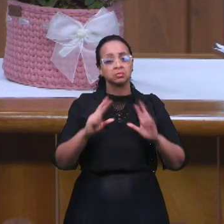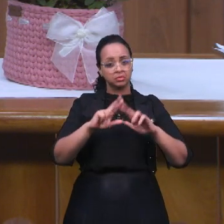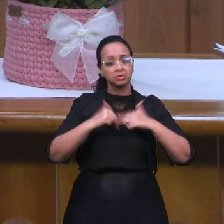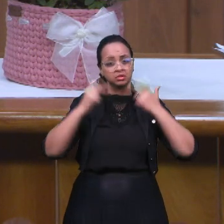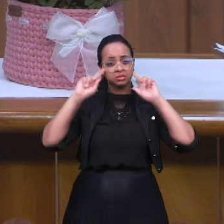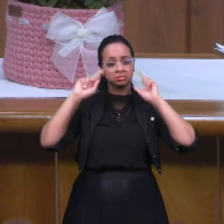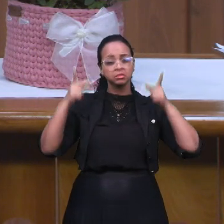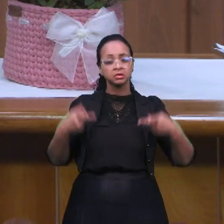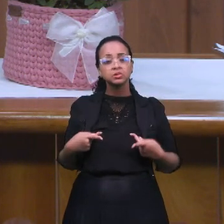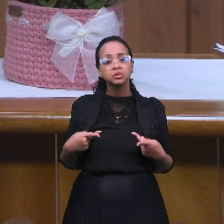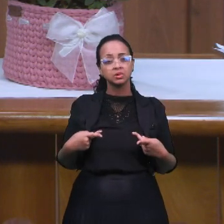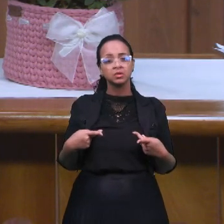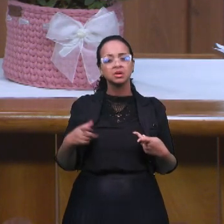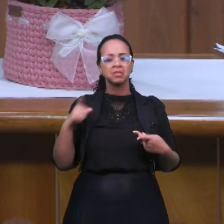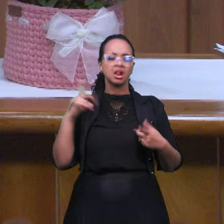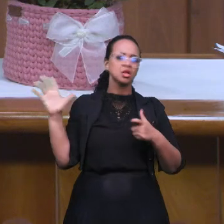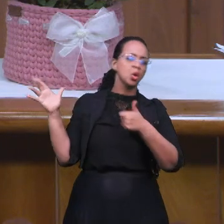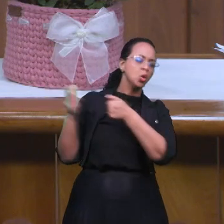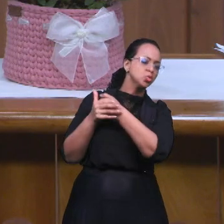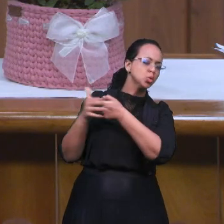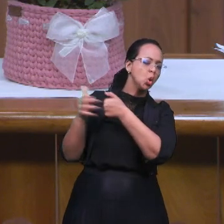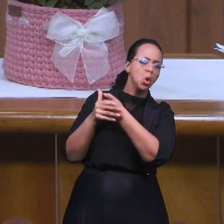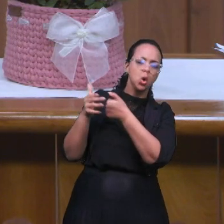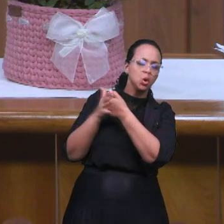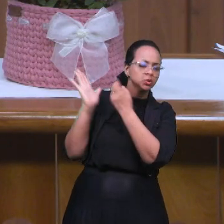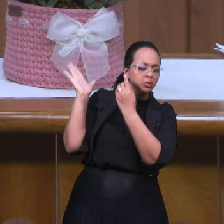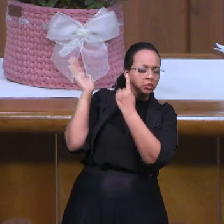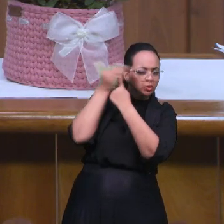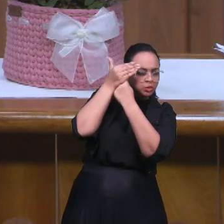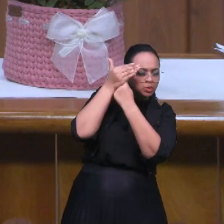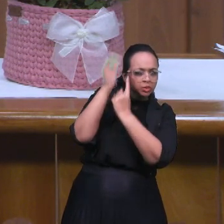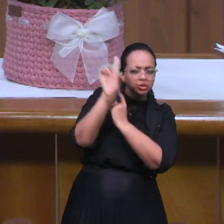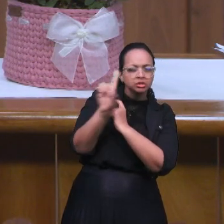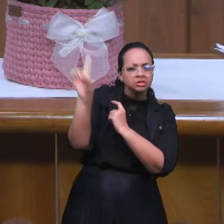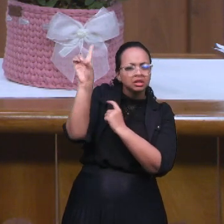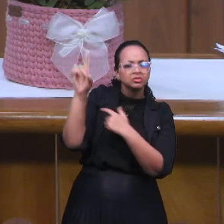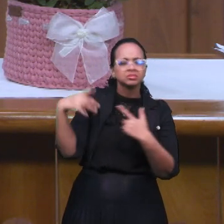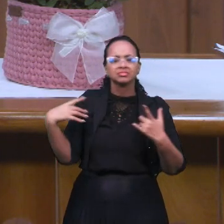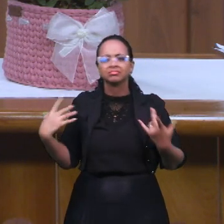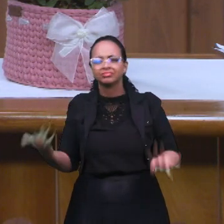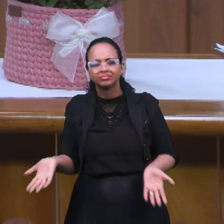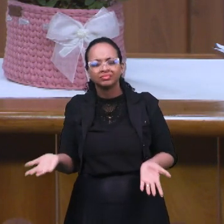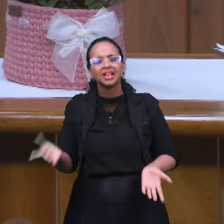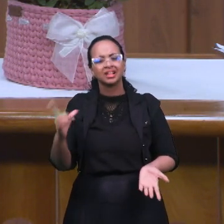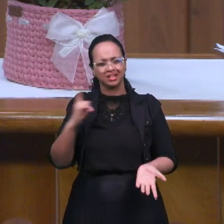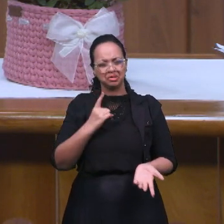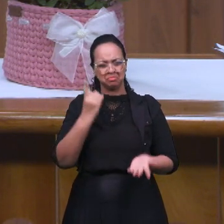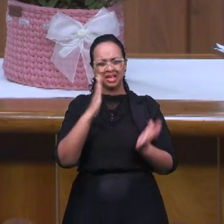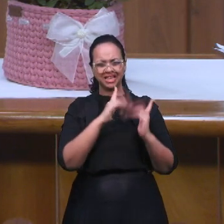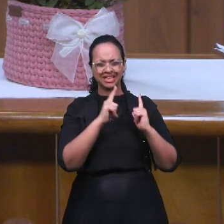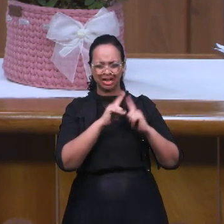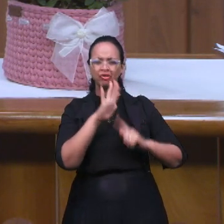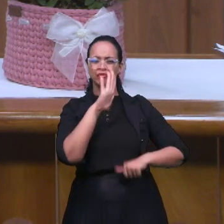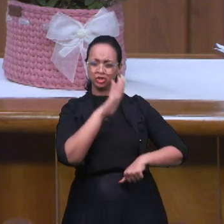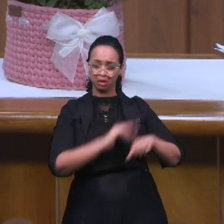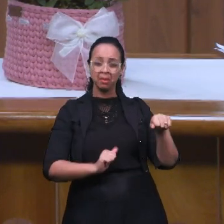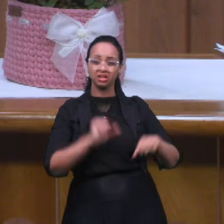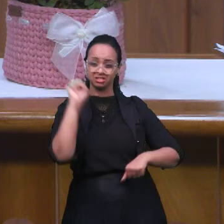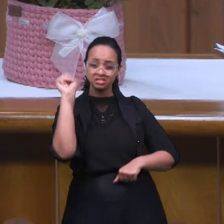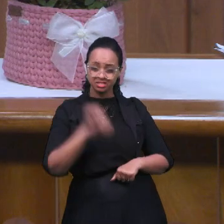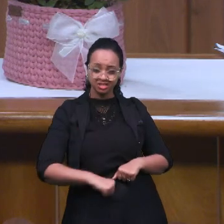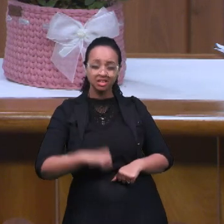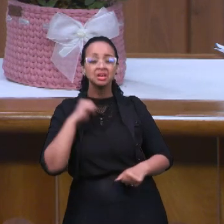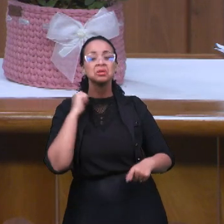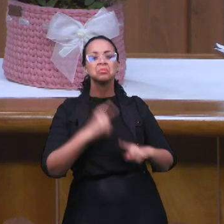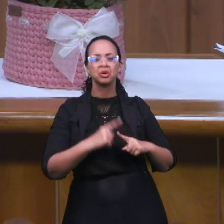né, escondendo de Deus. Mas aqui, e de uma igreja que foi chamada, porque quando fala aqui